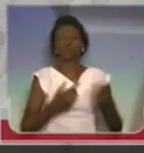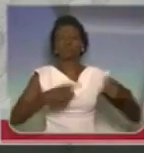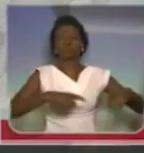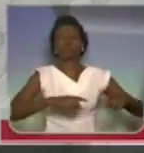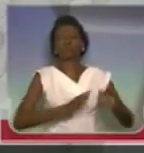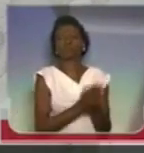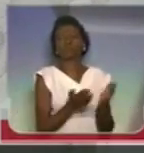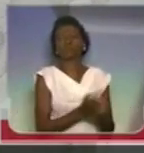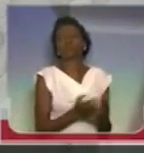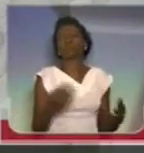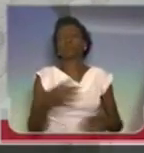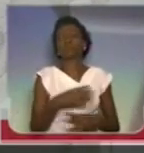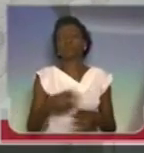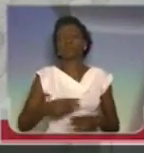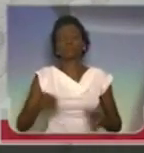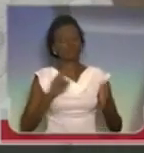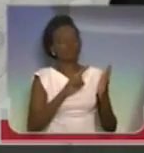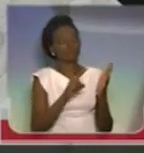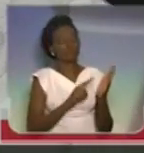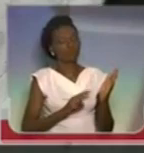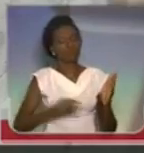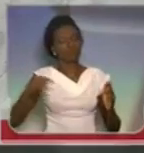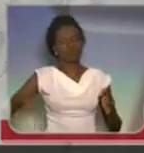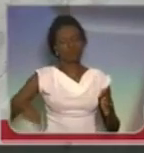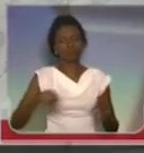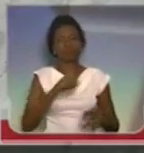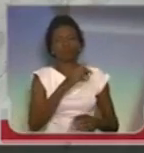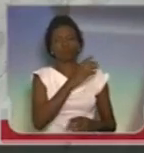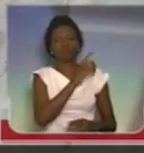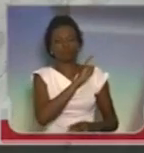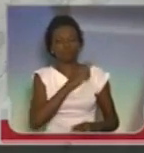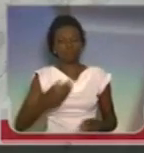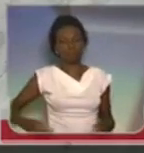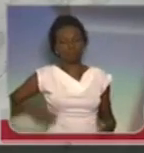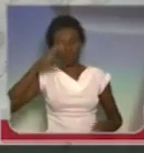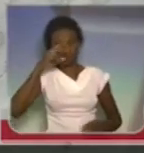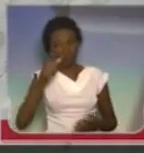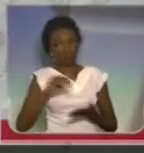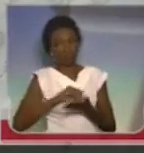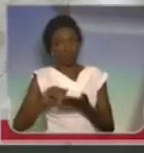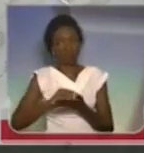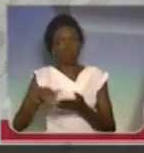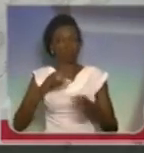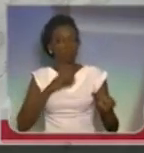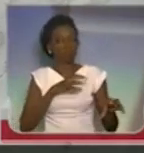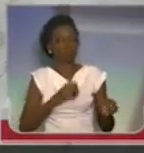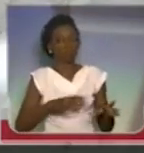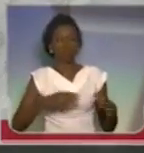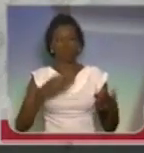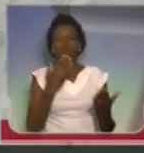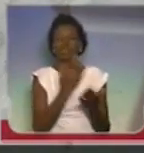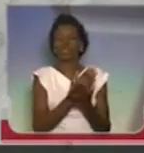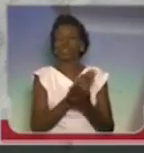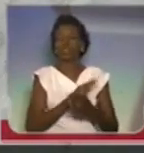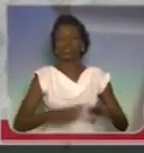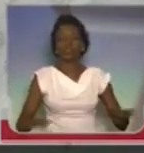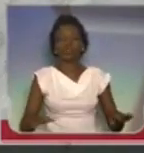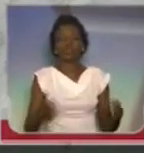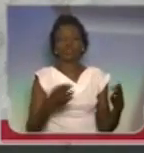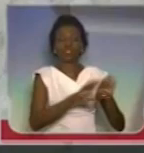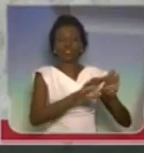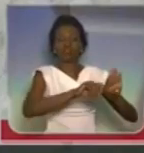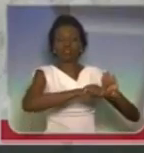lista aqui do governador alcm e do seu secretário da Educação para serem banidas extintas e